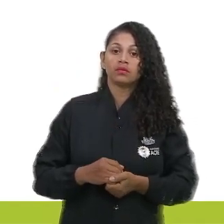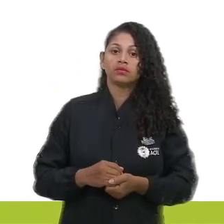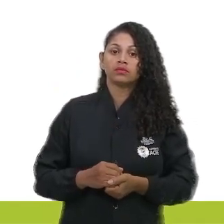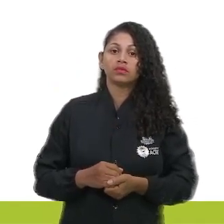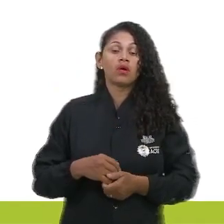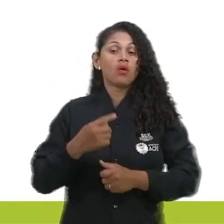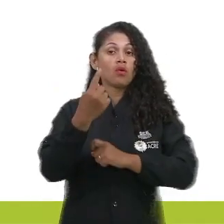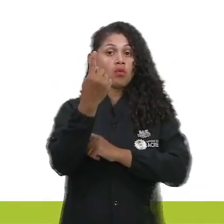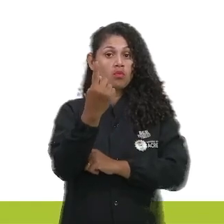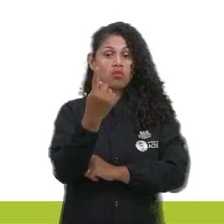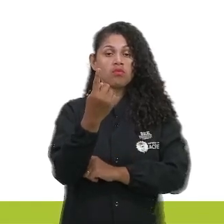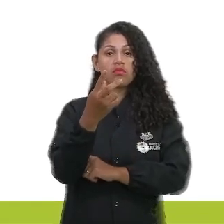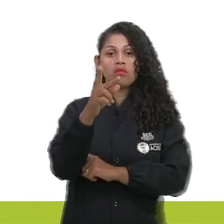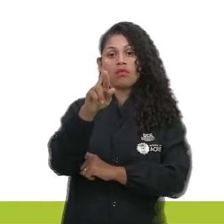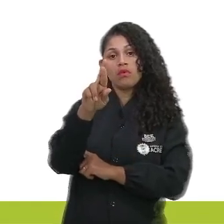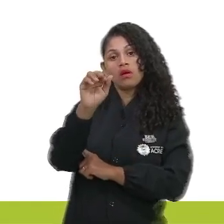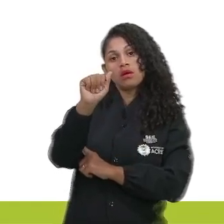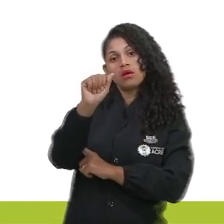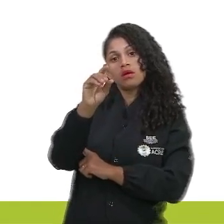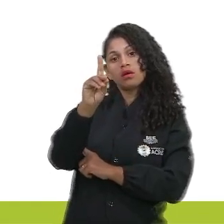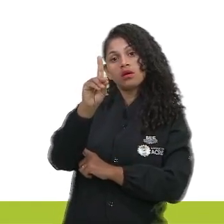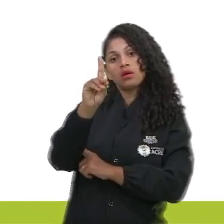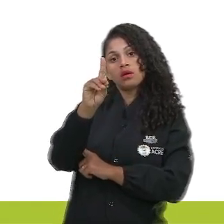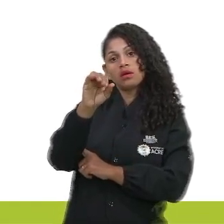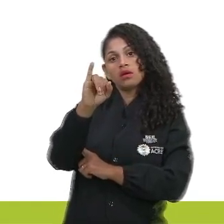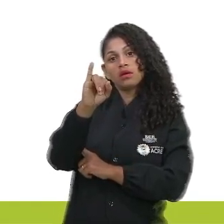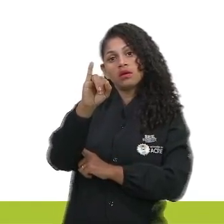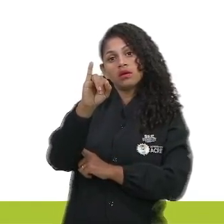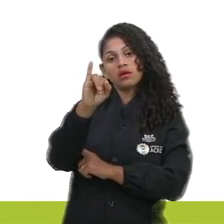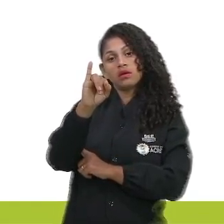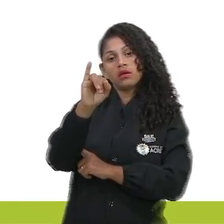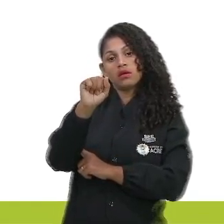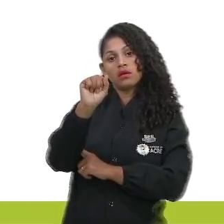ok? Radiano, que está